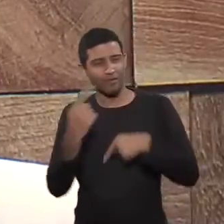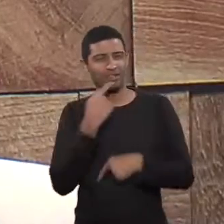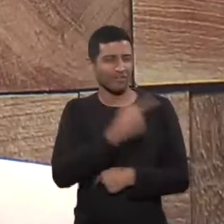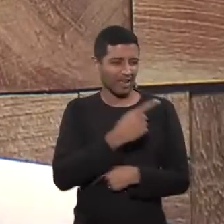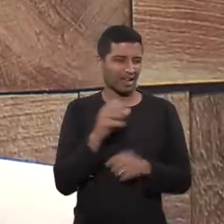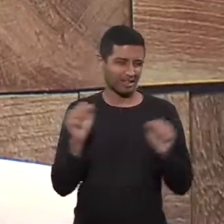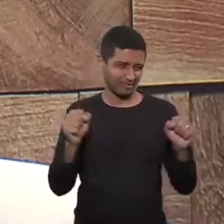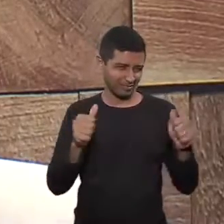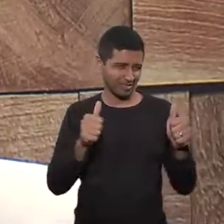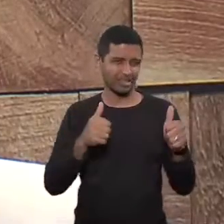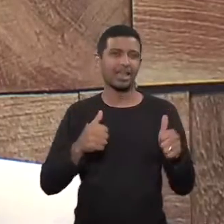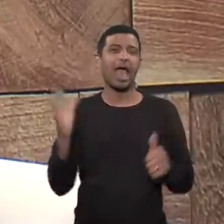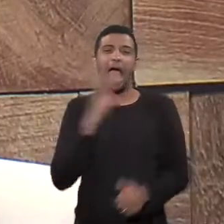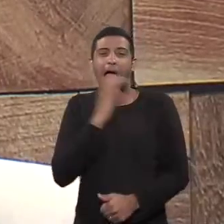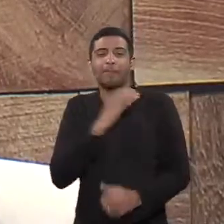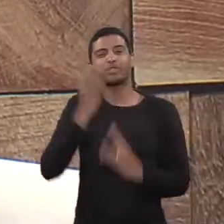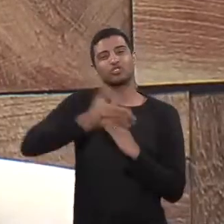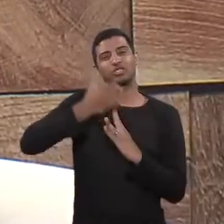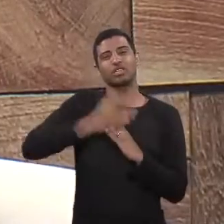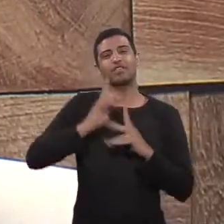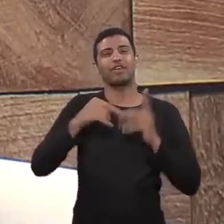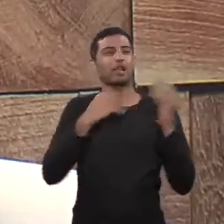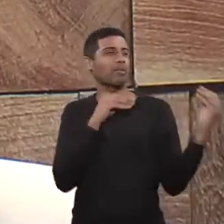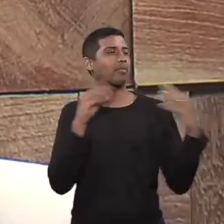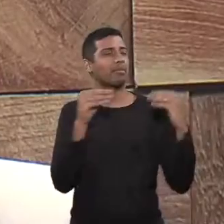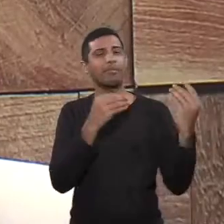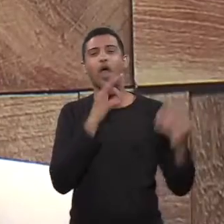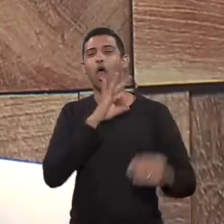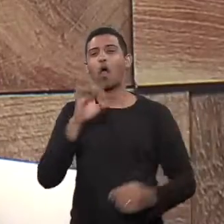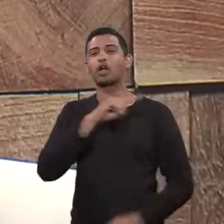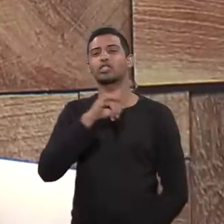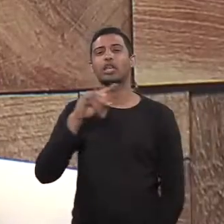gente daqui a pouquinho. Eu vou fazer um rapidíssimo intervalo nesse papo